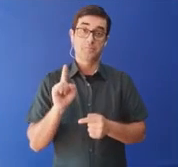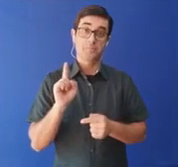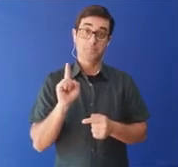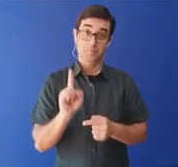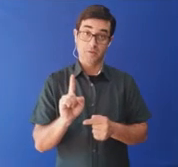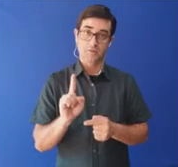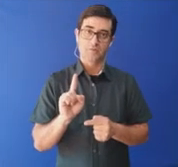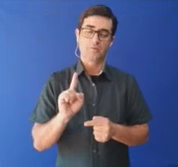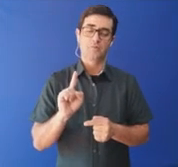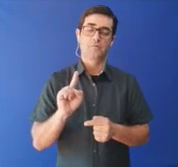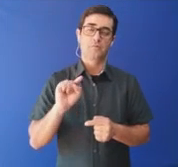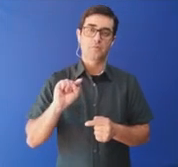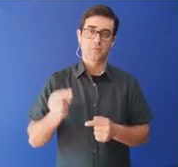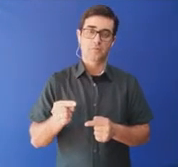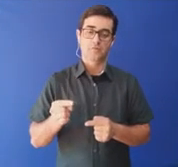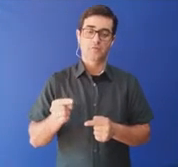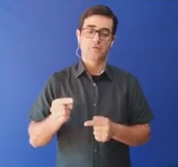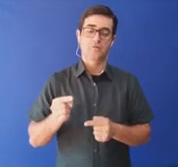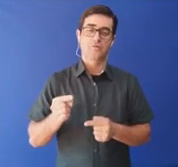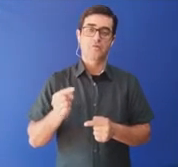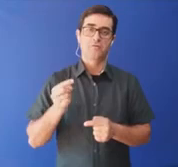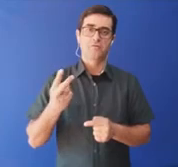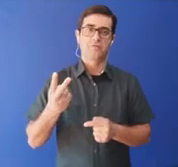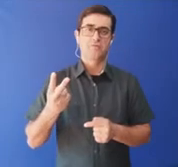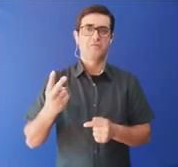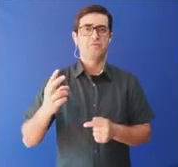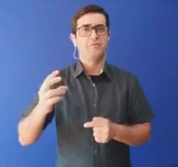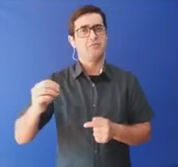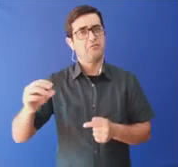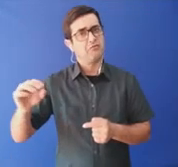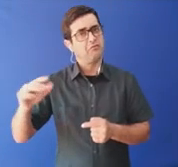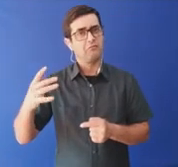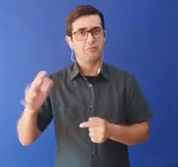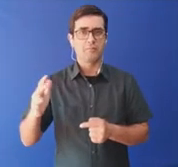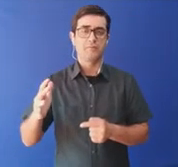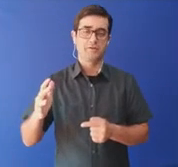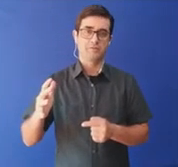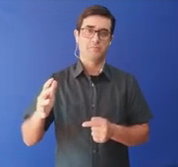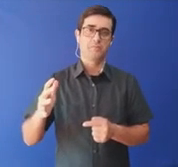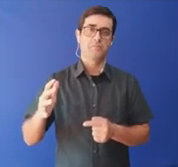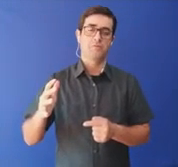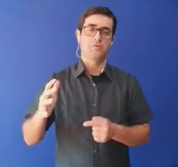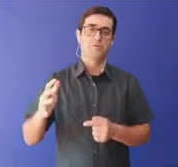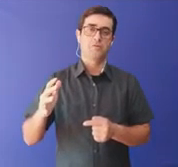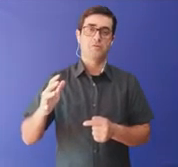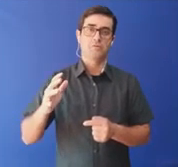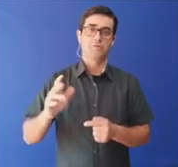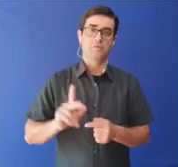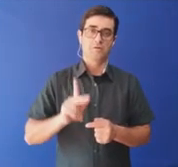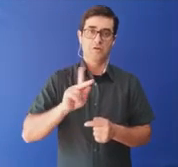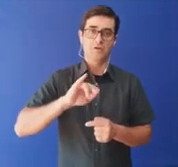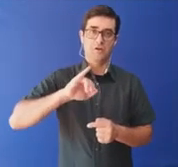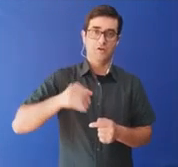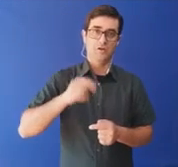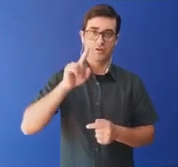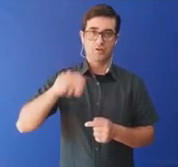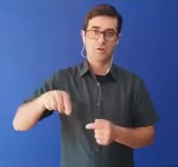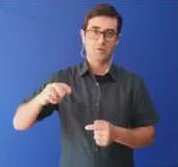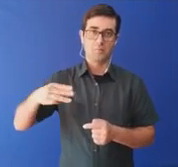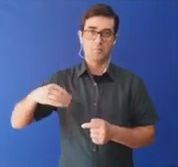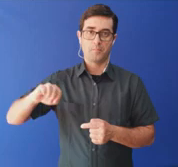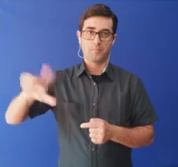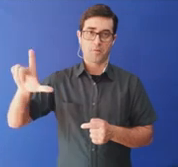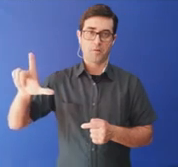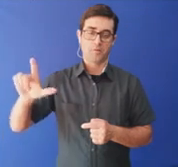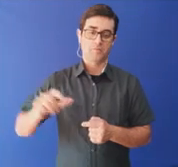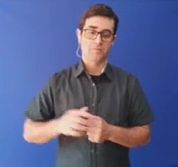1020 e poucos kJ para quebrar se eu pegasse 3 ligações dessa. E a gente pode ver que a tripla, ela